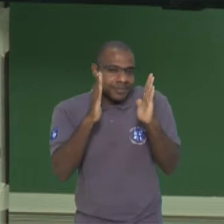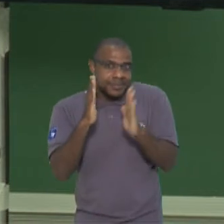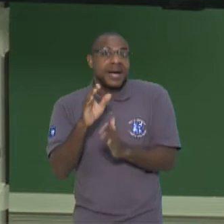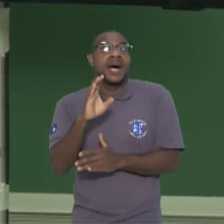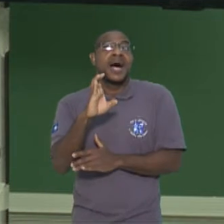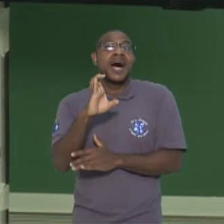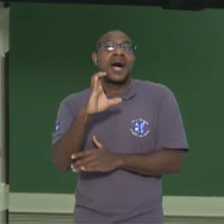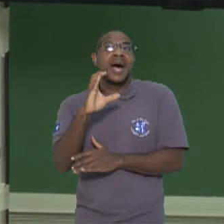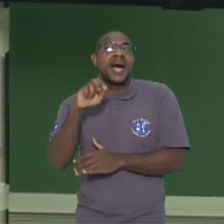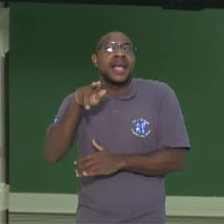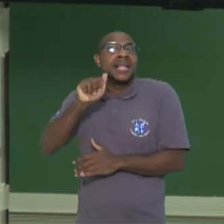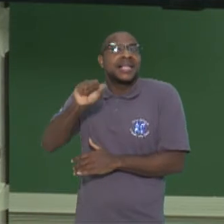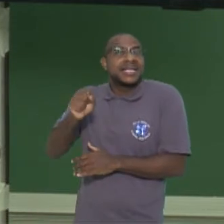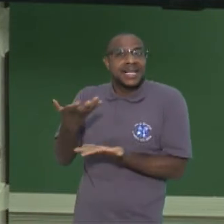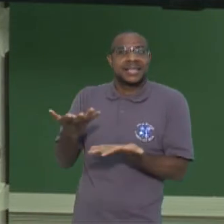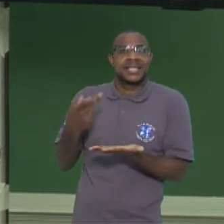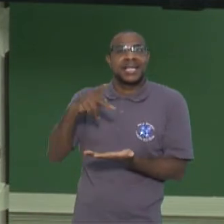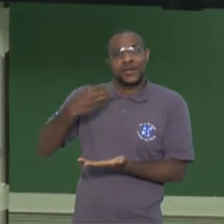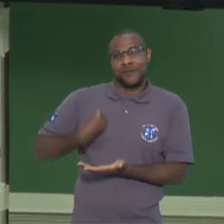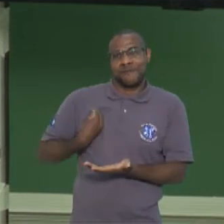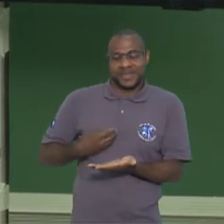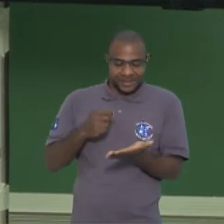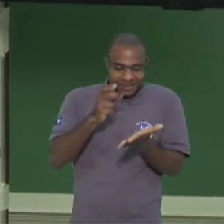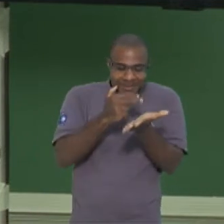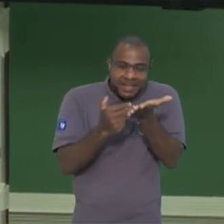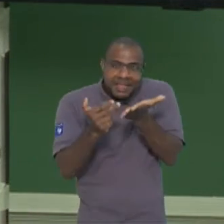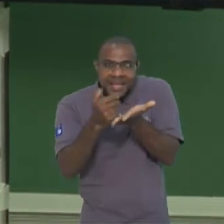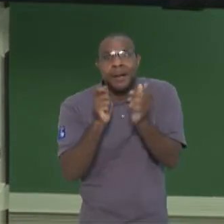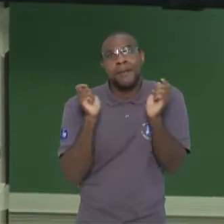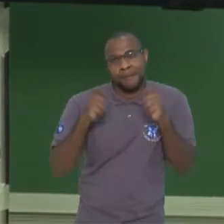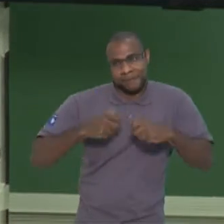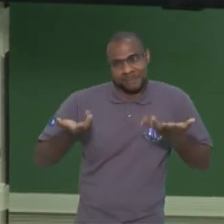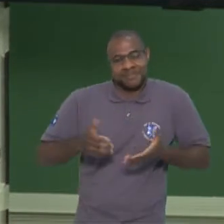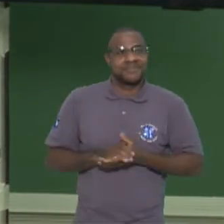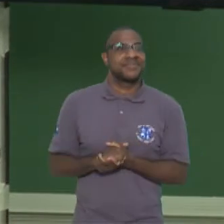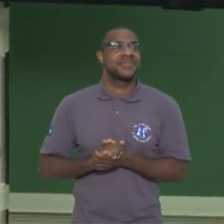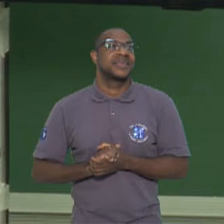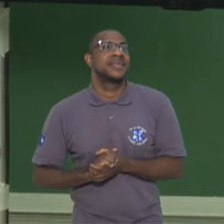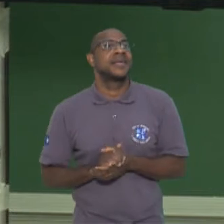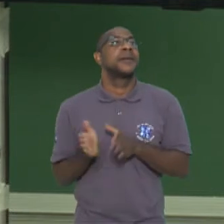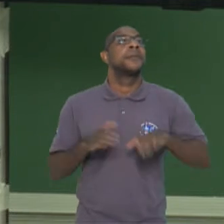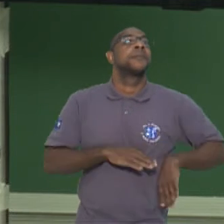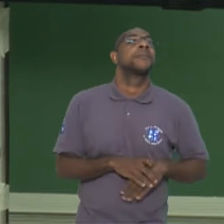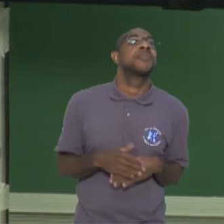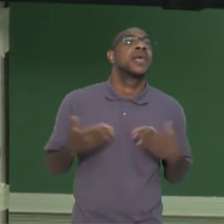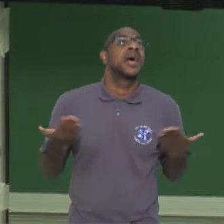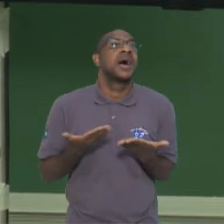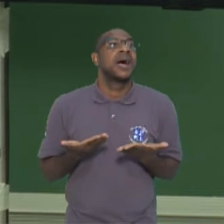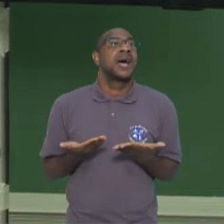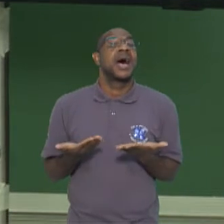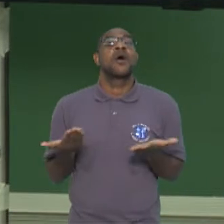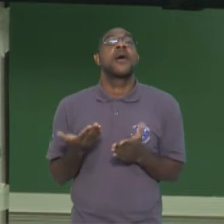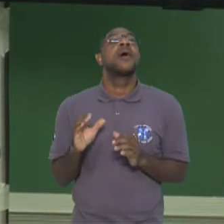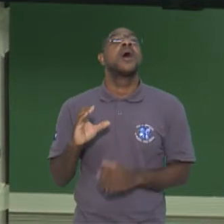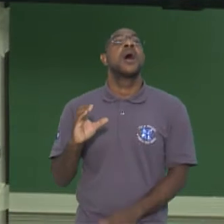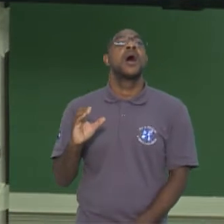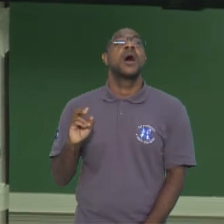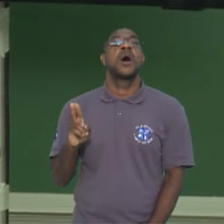público, dos filmes também que aparecem na televisão, na sessão da tarde. Mas a gente vai falar sobre o